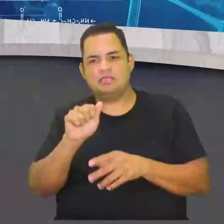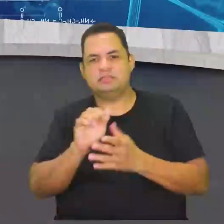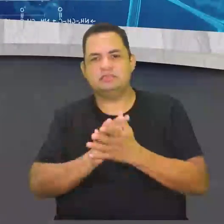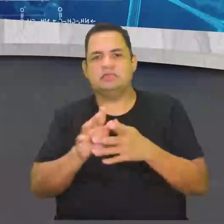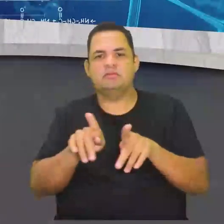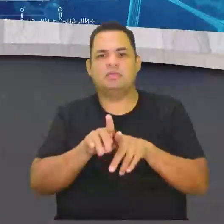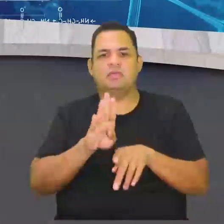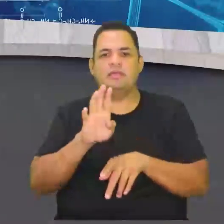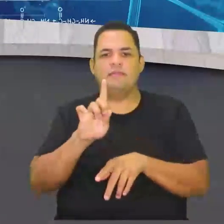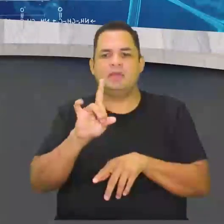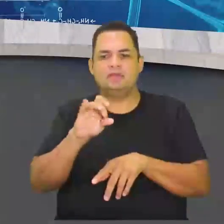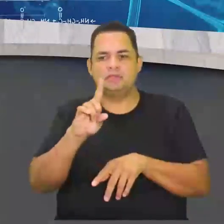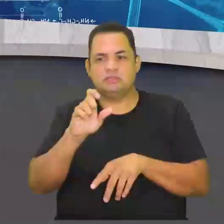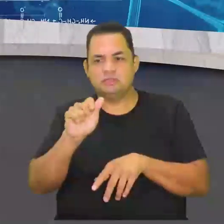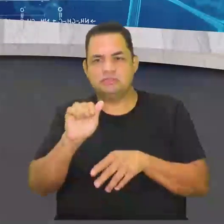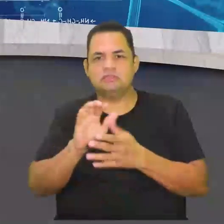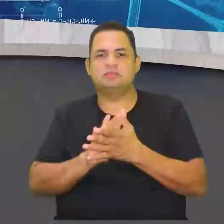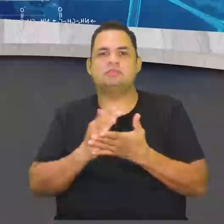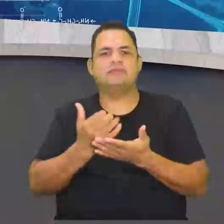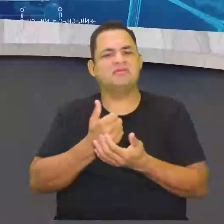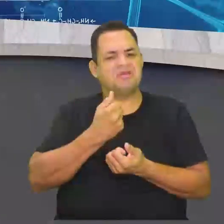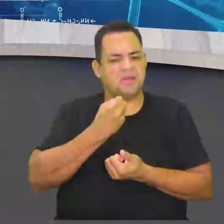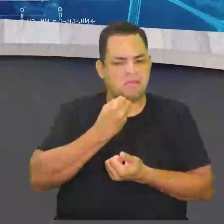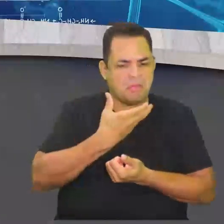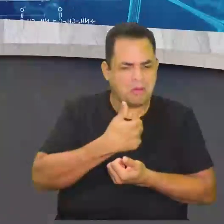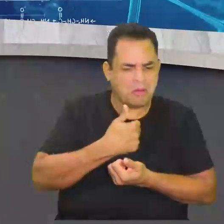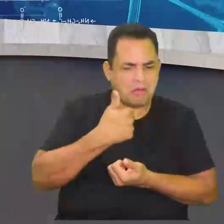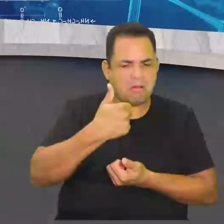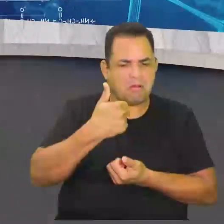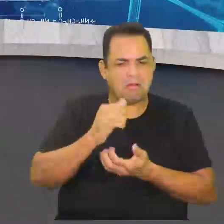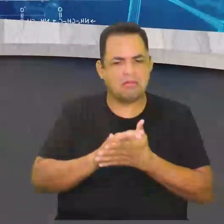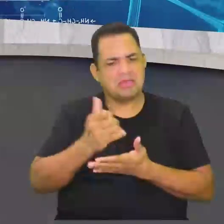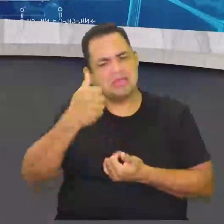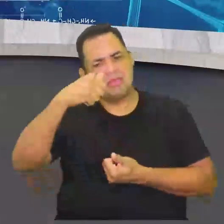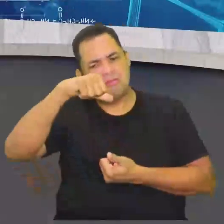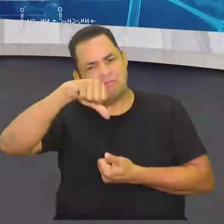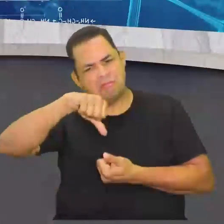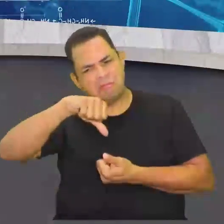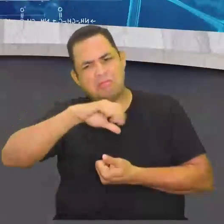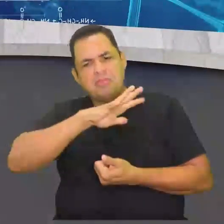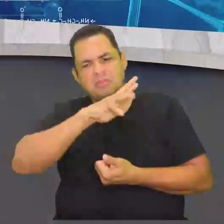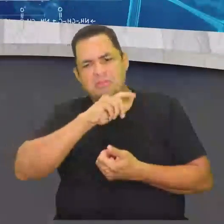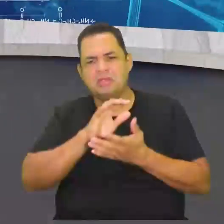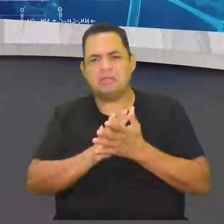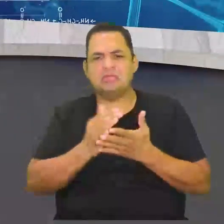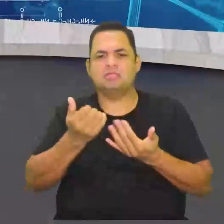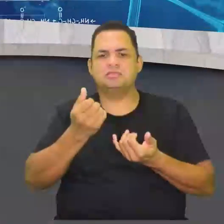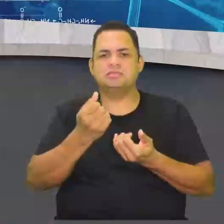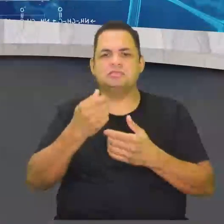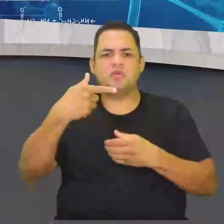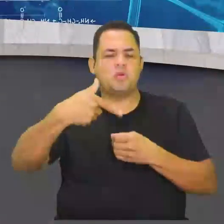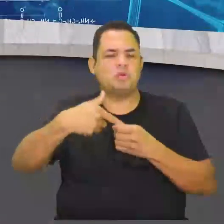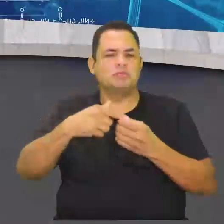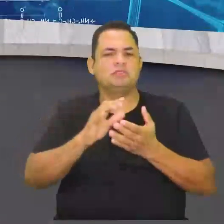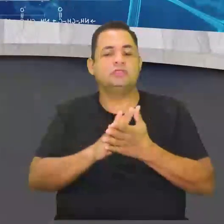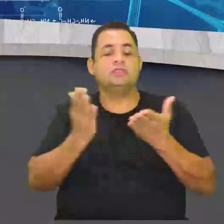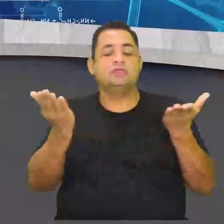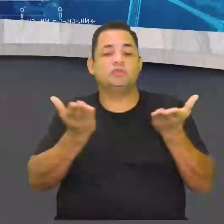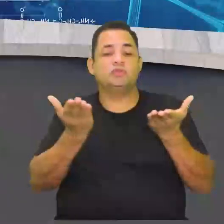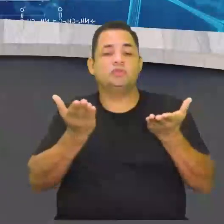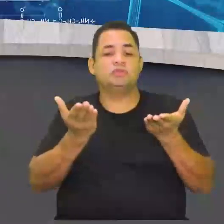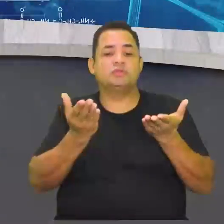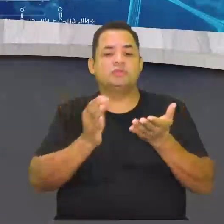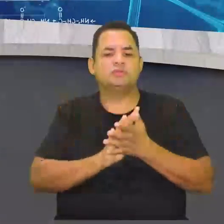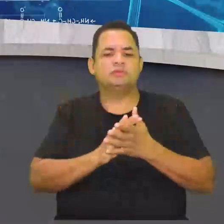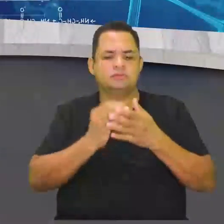biodiesel, a gente viu as vantagens e desvantagens desses combustíveis e hoje a gente vai falar sobre um assunto